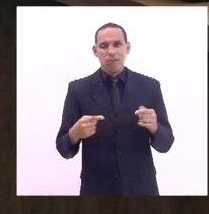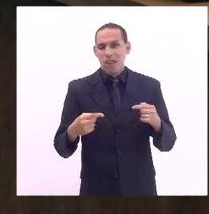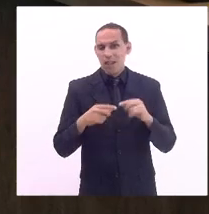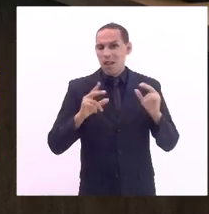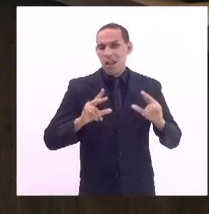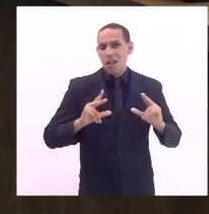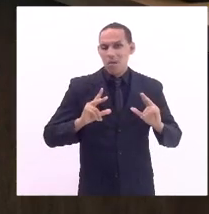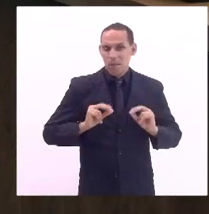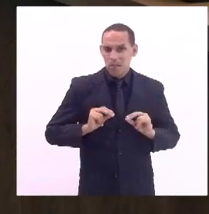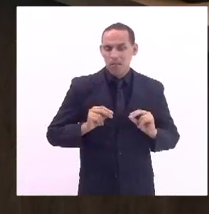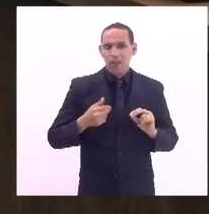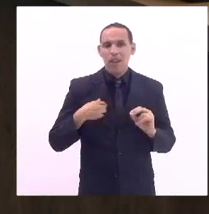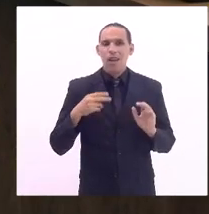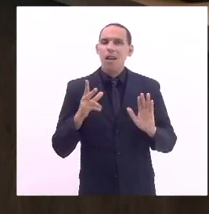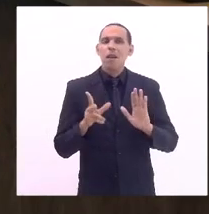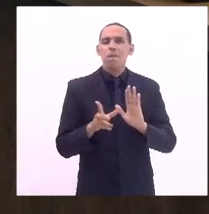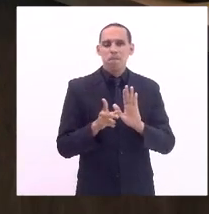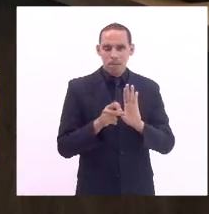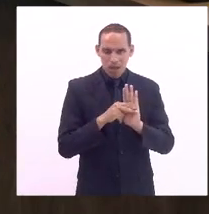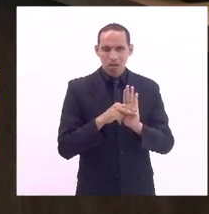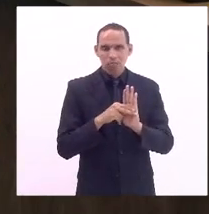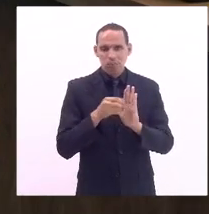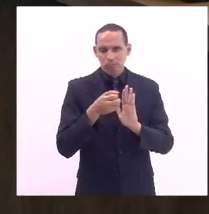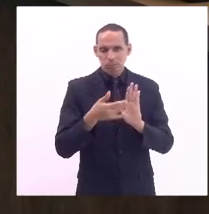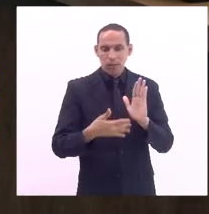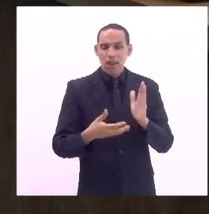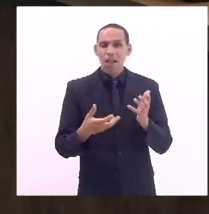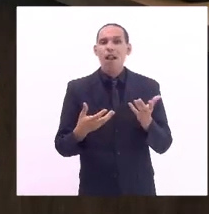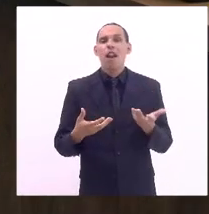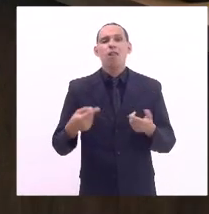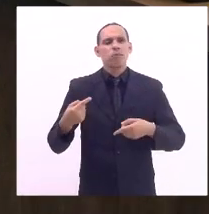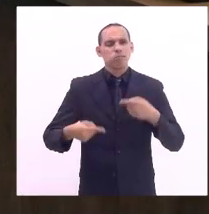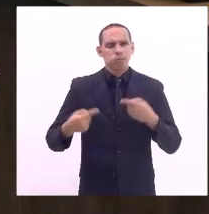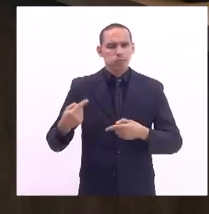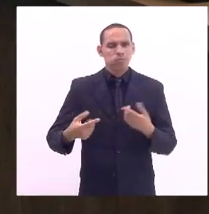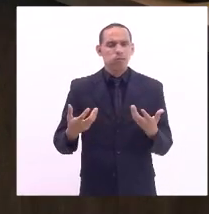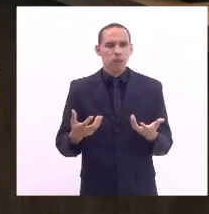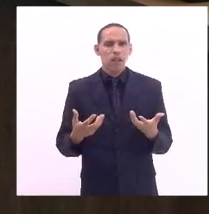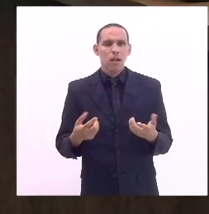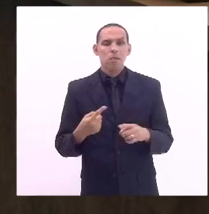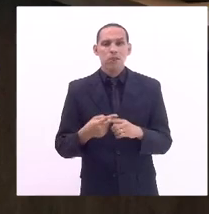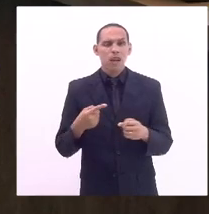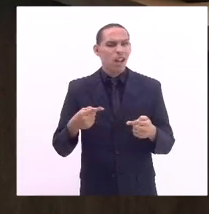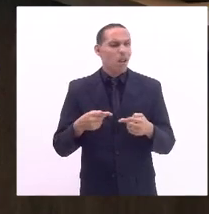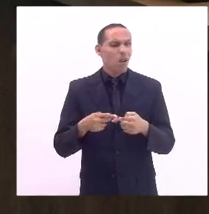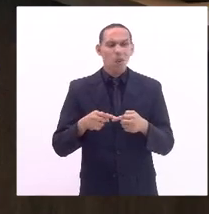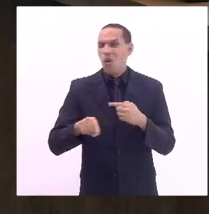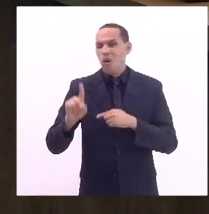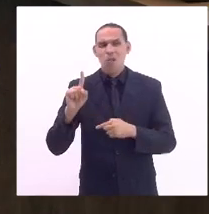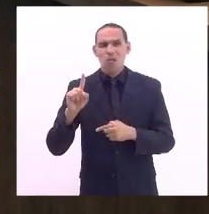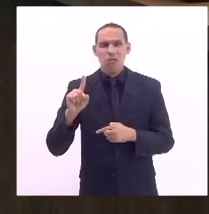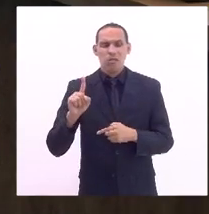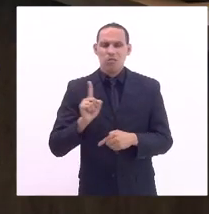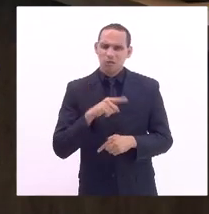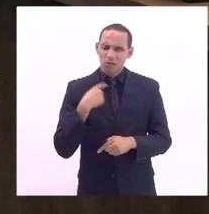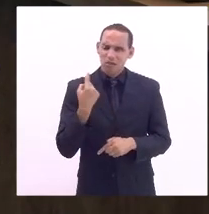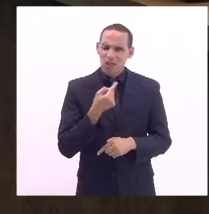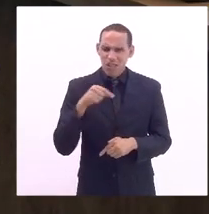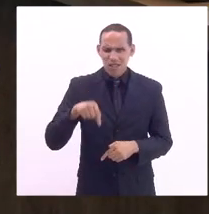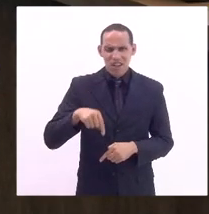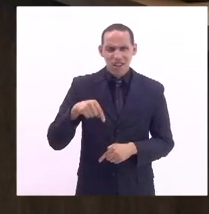Então, senhor presidente, estou emendando a matéria e quero discutir a matéria que eu não concordo que a gente tenha